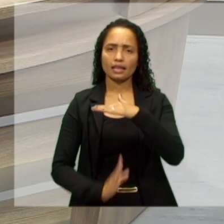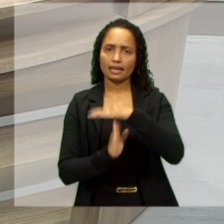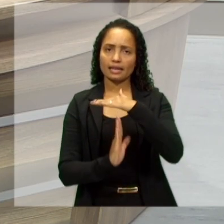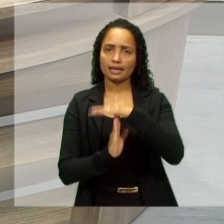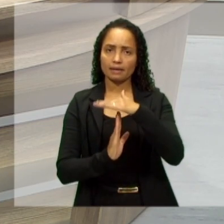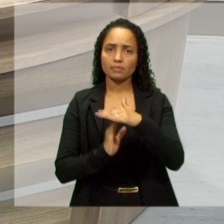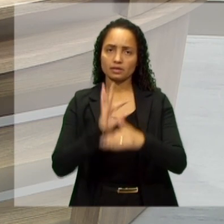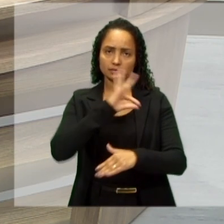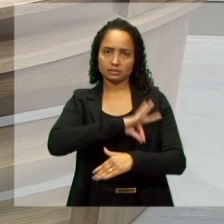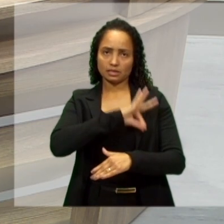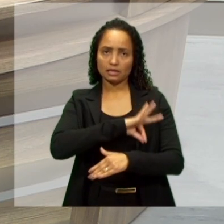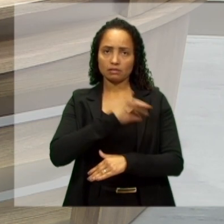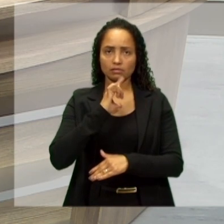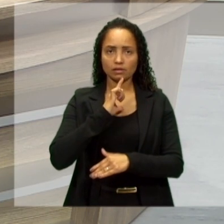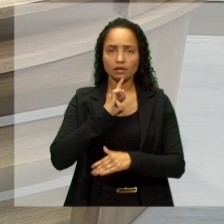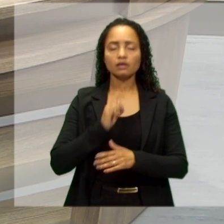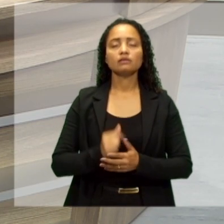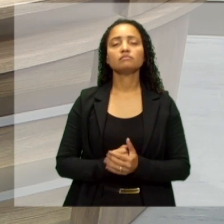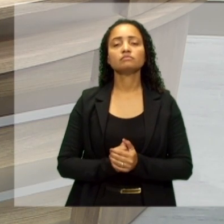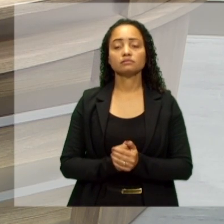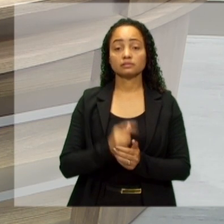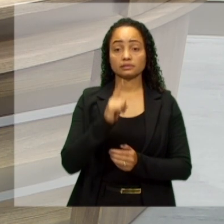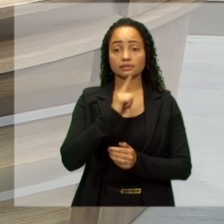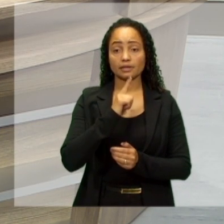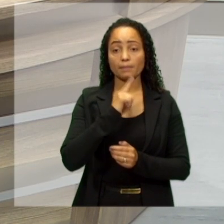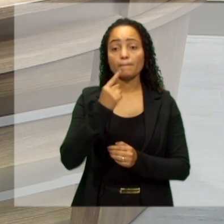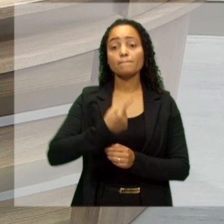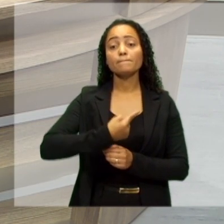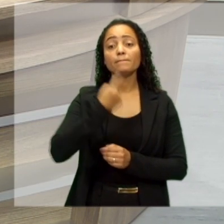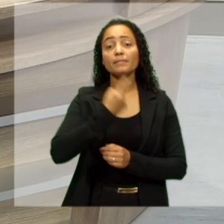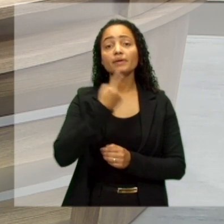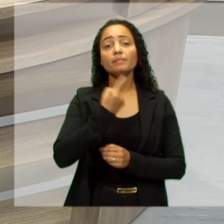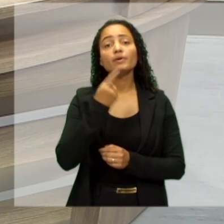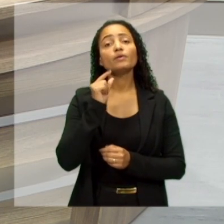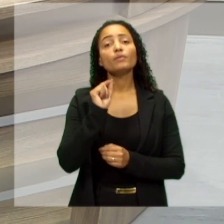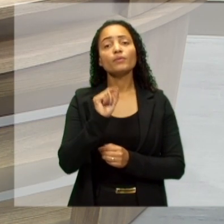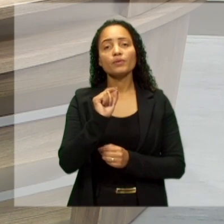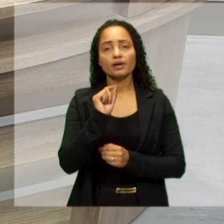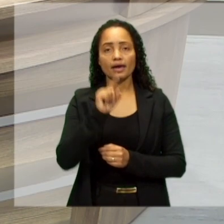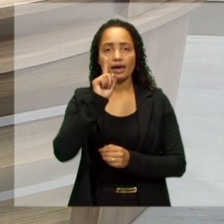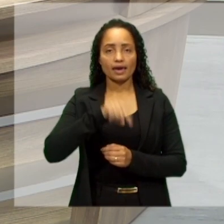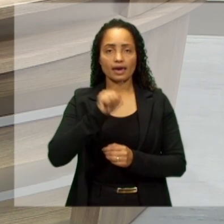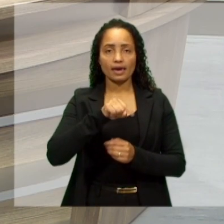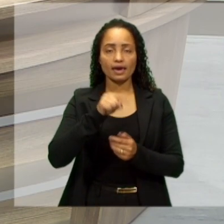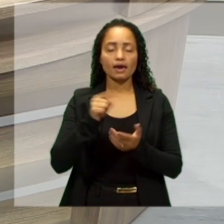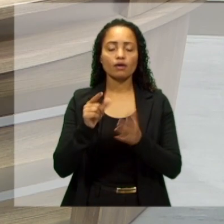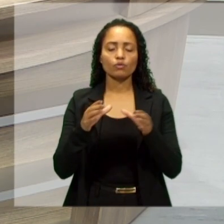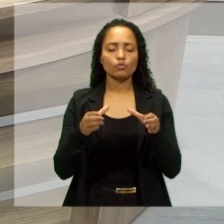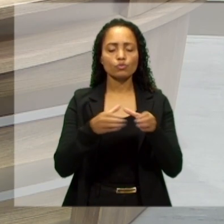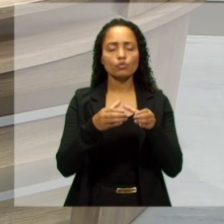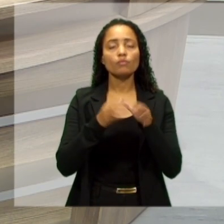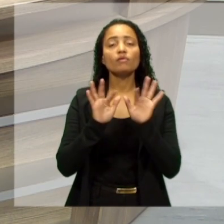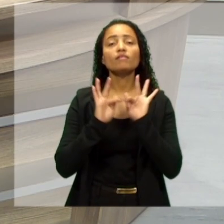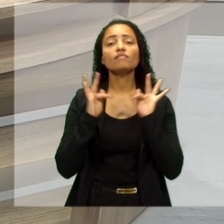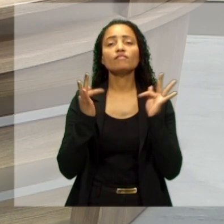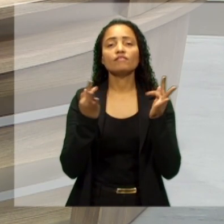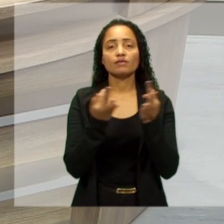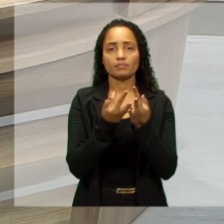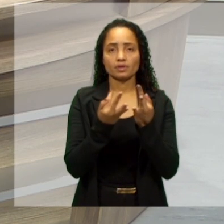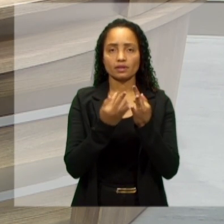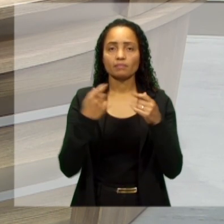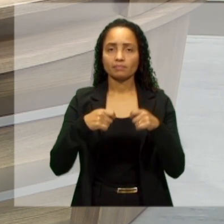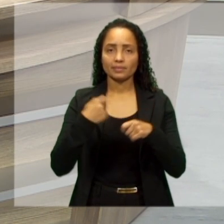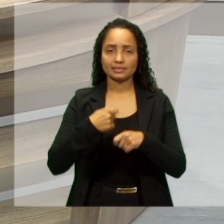é? O nosso primeiro critério é utilizado a renda familiar, do grupo familiar. São 3 salários